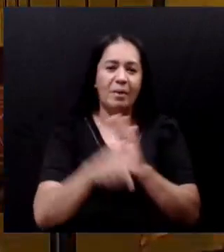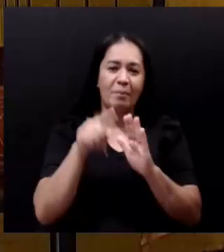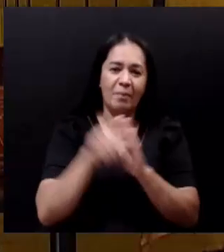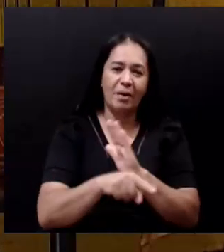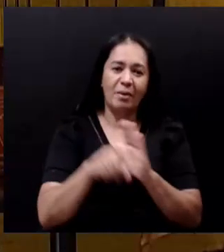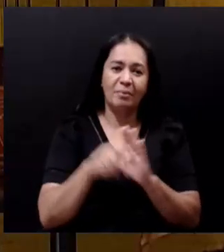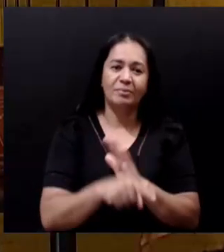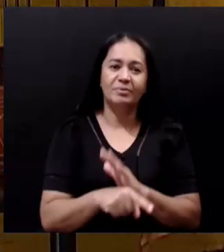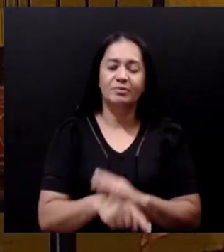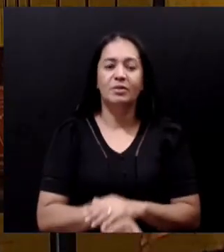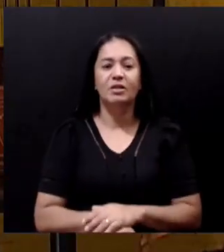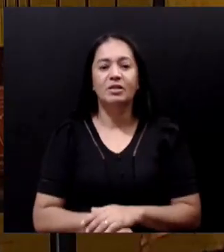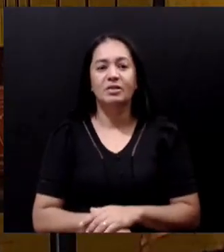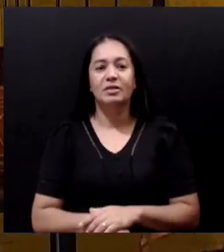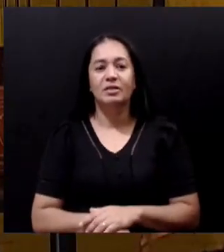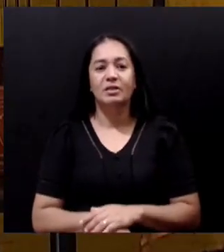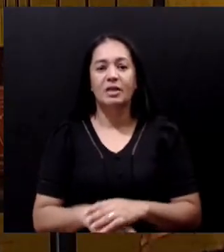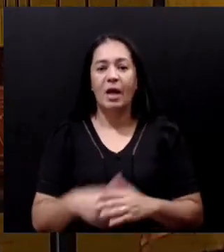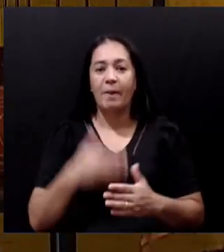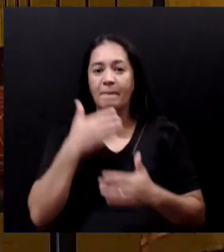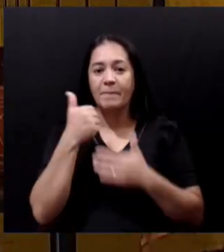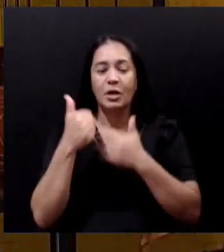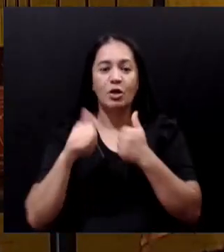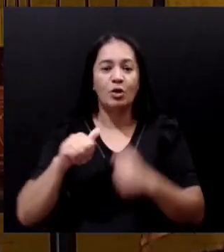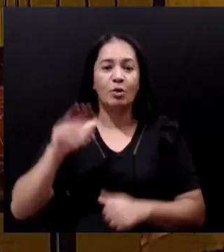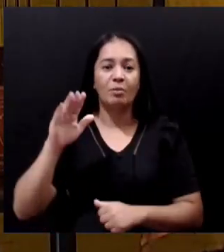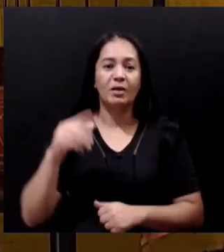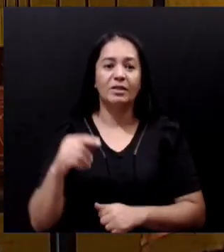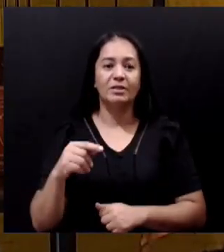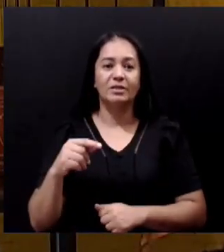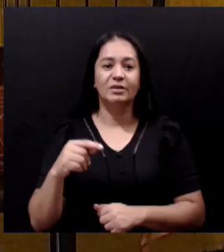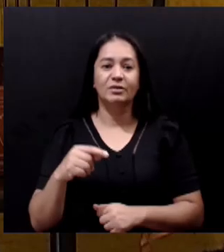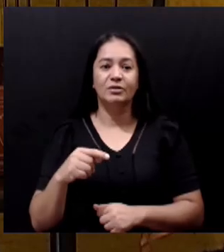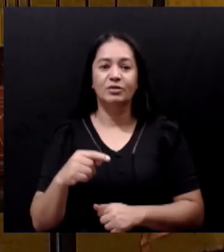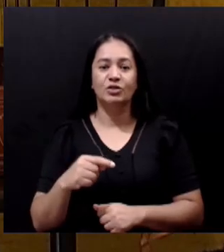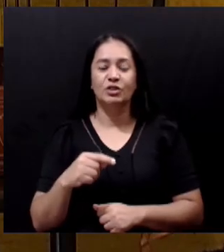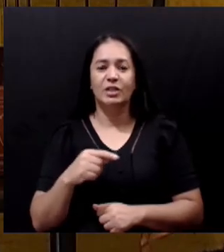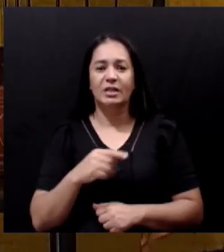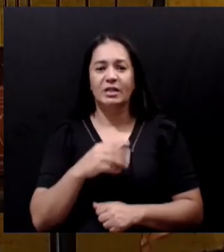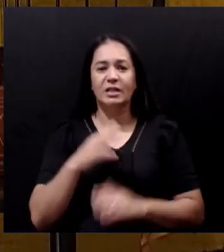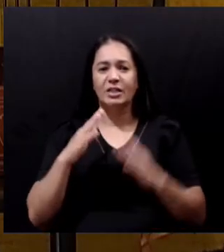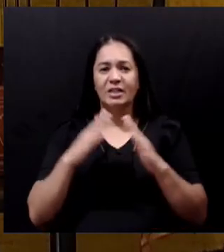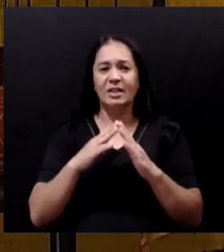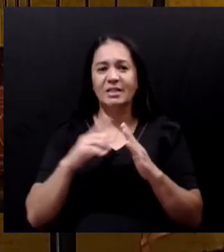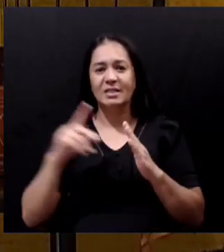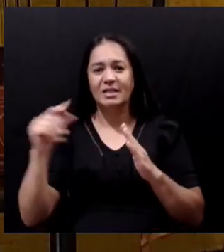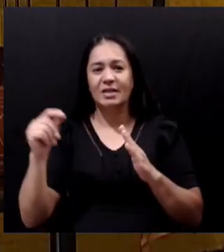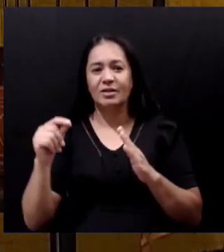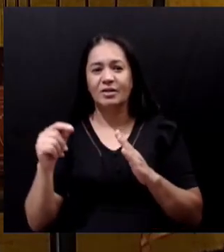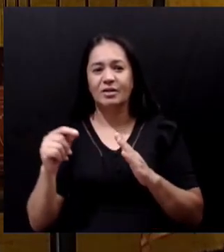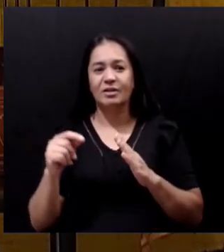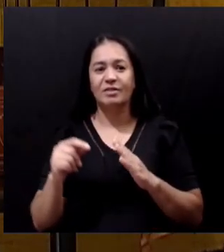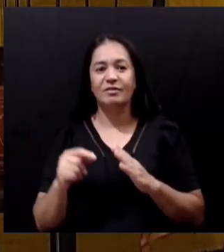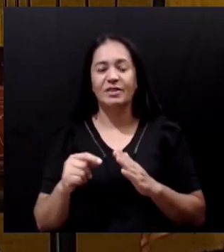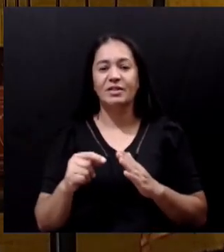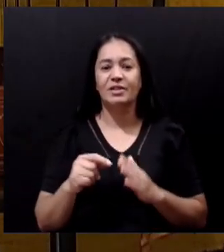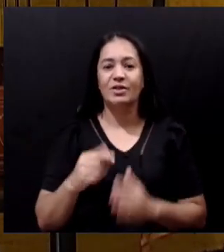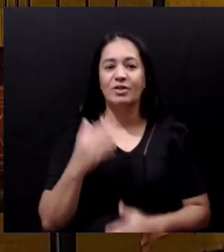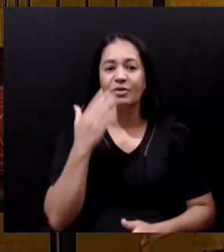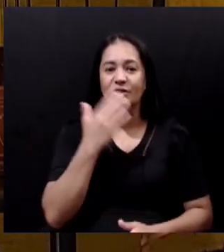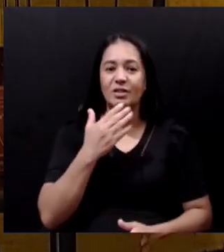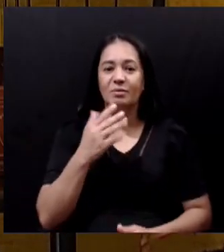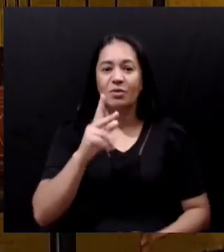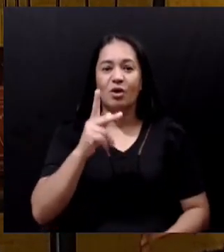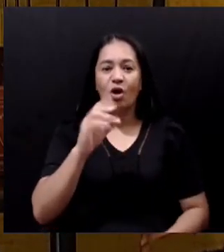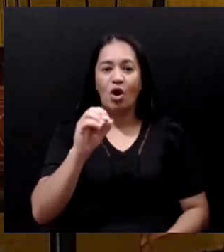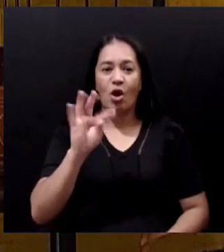a demanda melhorou mais quando o Jefferson saiu um dia de casa e teve uma invenção de fazer o sabor de pastel de hot dog.